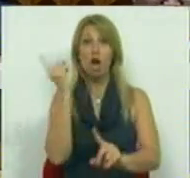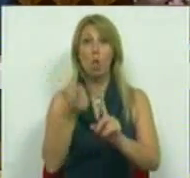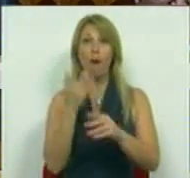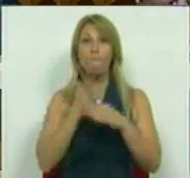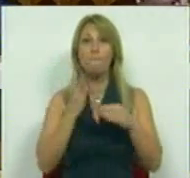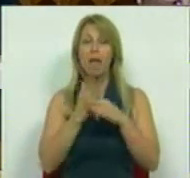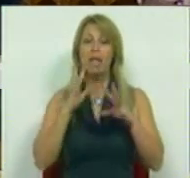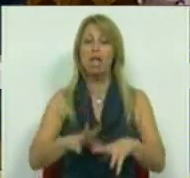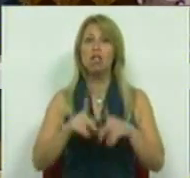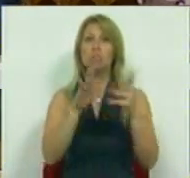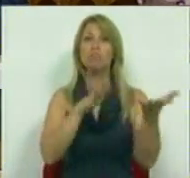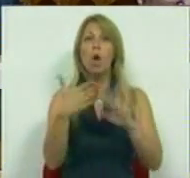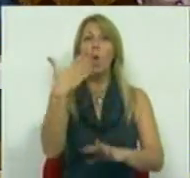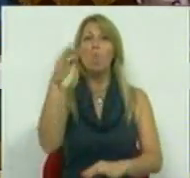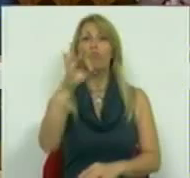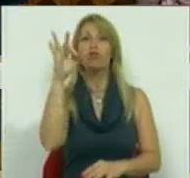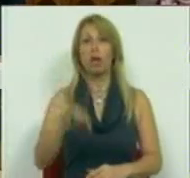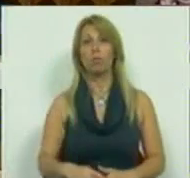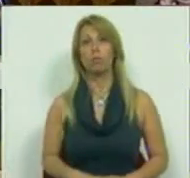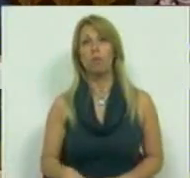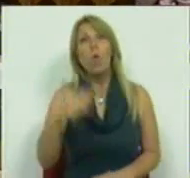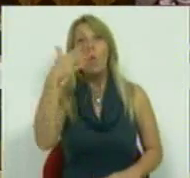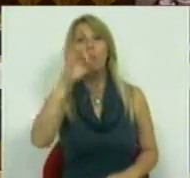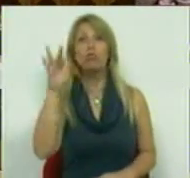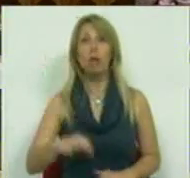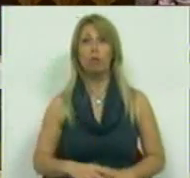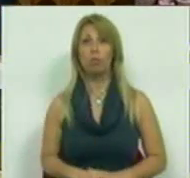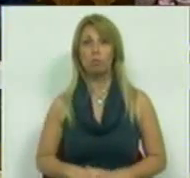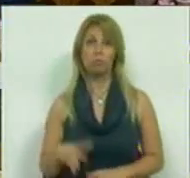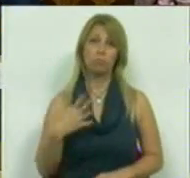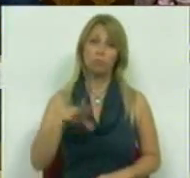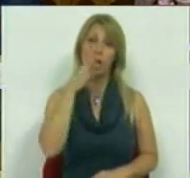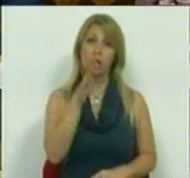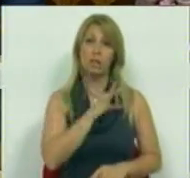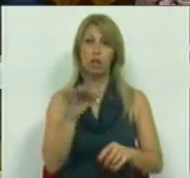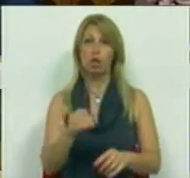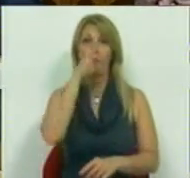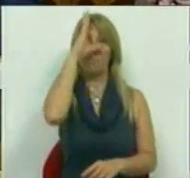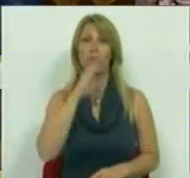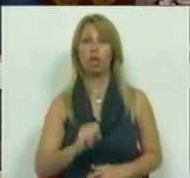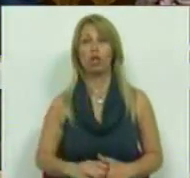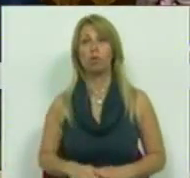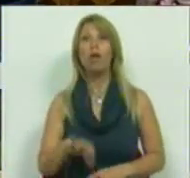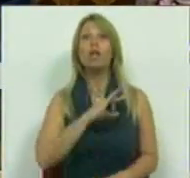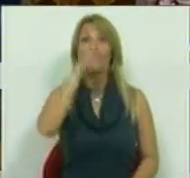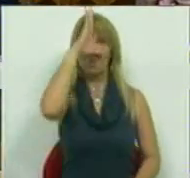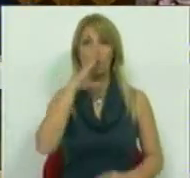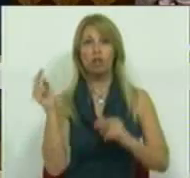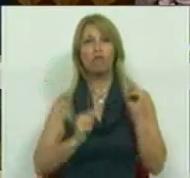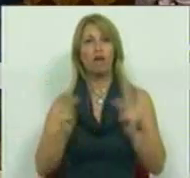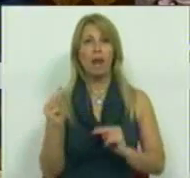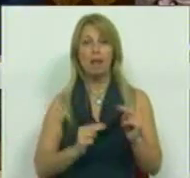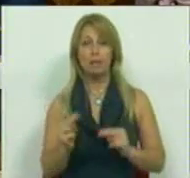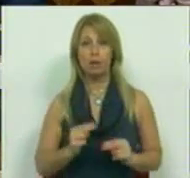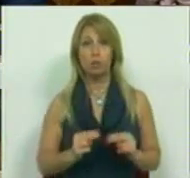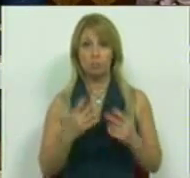de crescimento de cerca de 1%. 1%. Ou seja, Sr. Primeiro-Ministro e Sr. Ministro das Finanças,